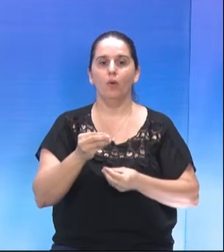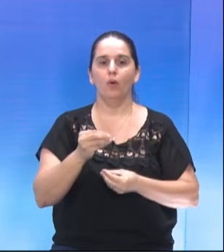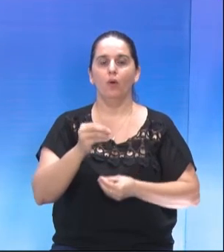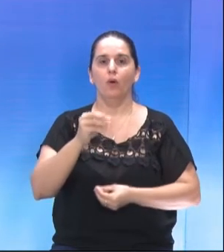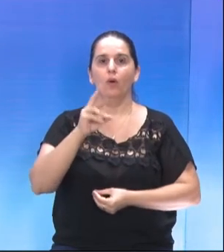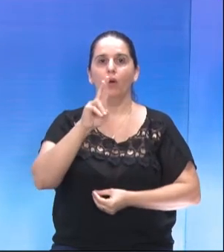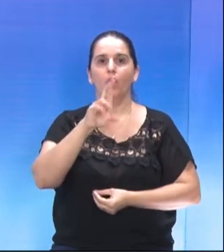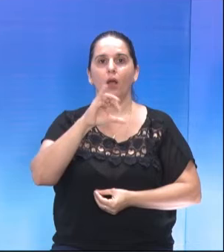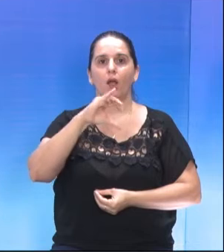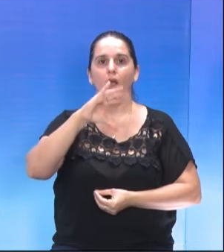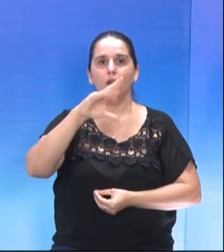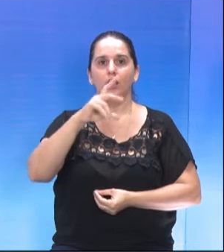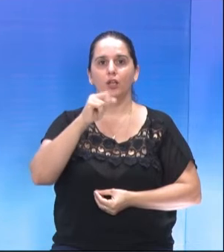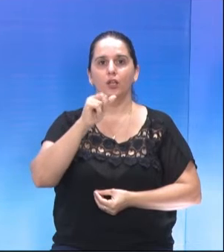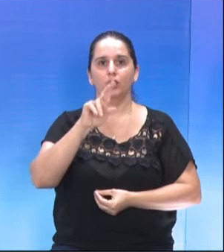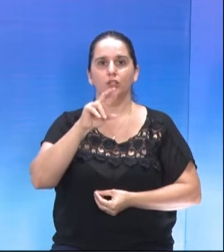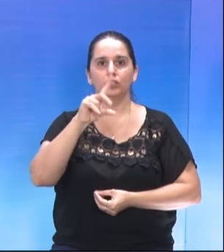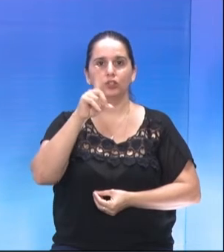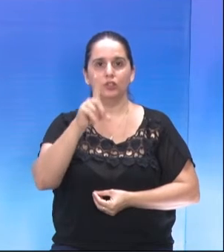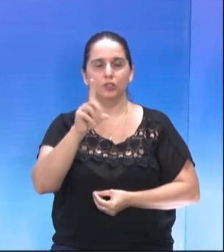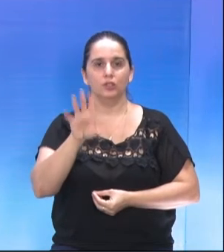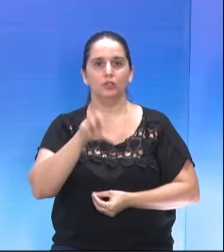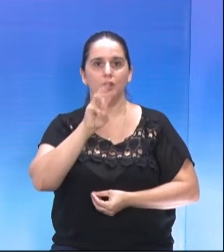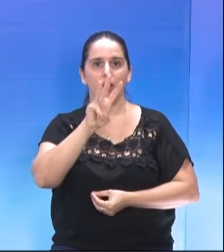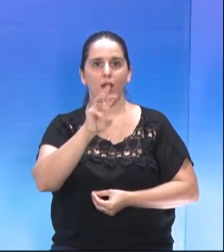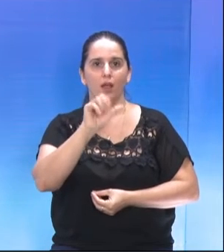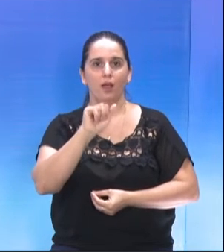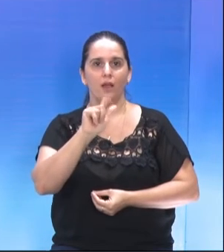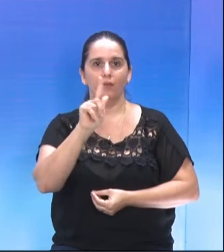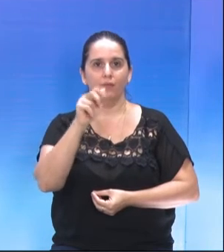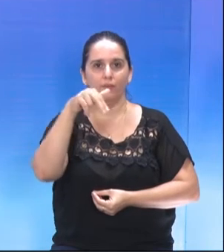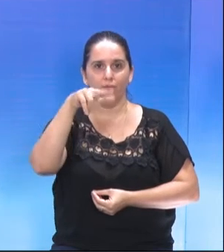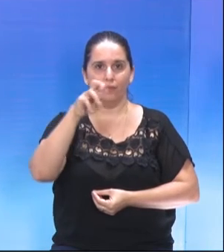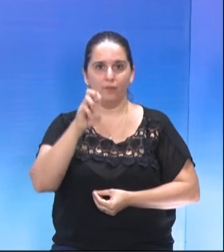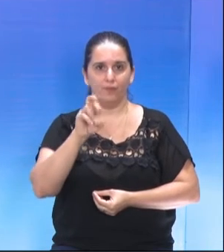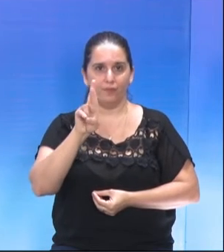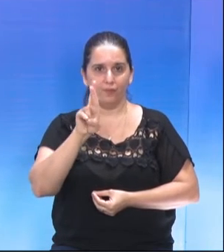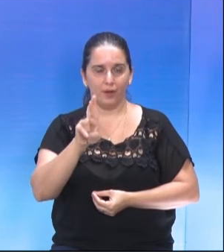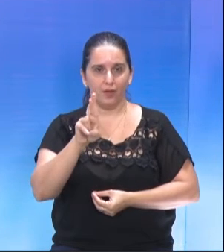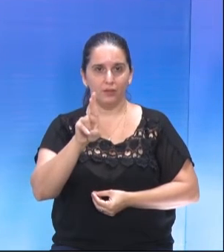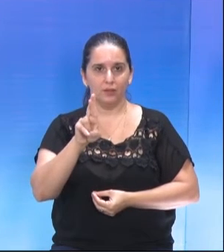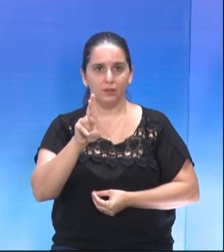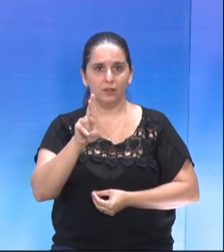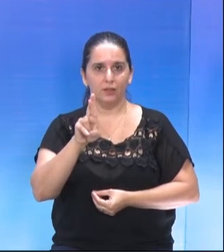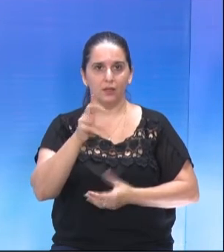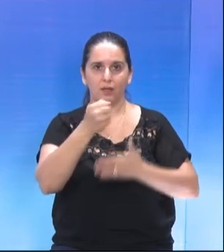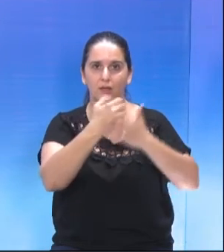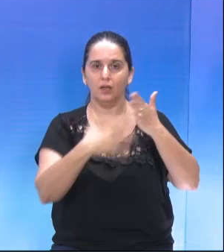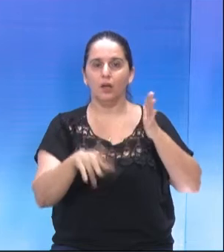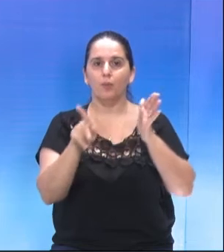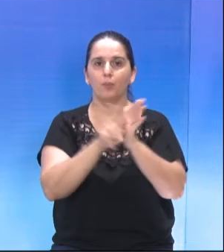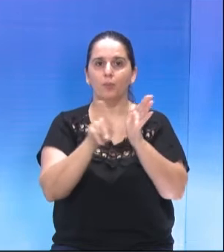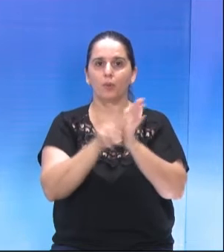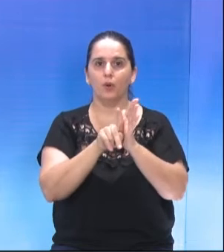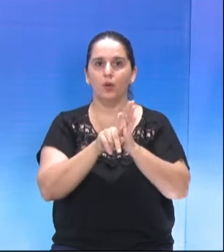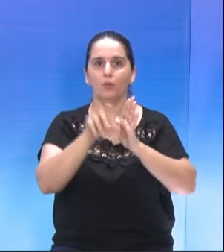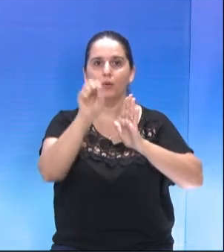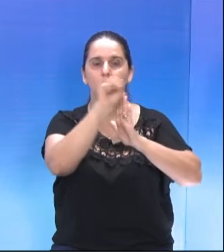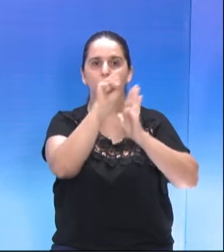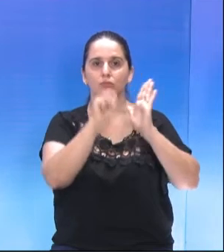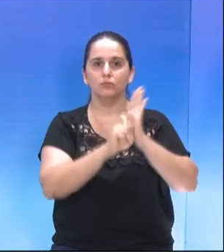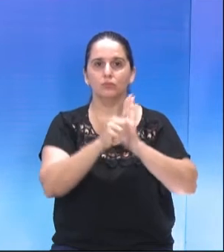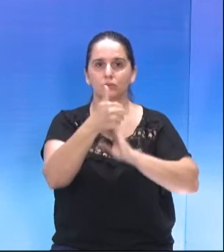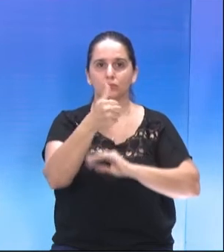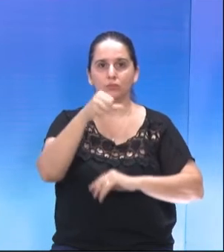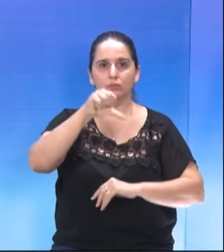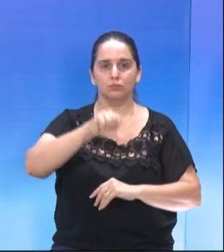nas suas canções dentro da ópera. Essa é uma característica da ópera do século XIX. Então, nessa questão, o Enem quer que você,